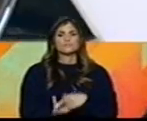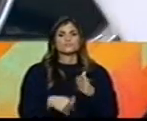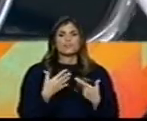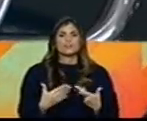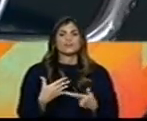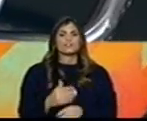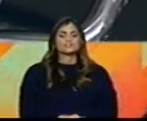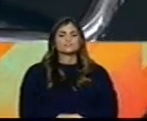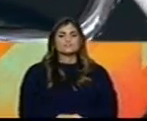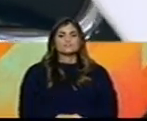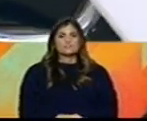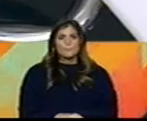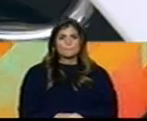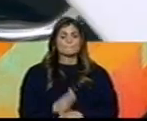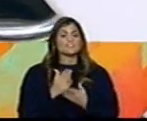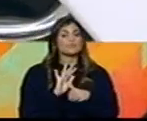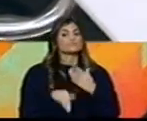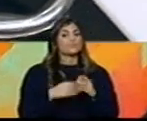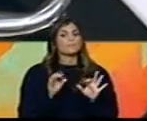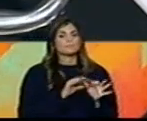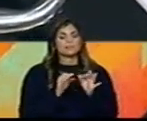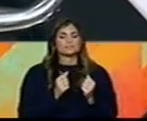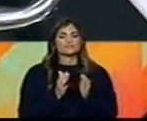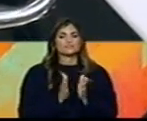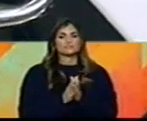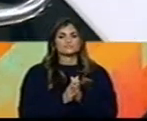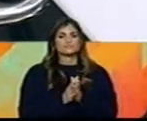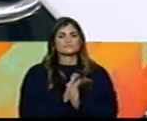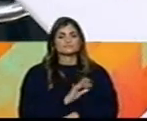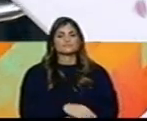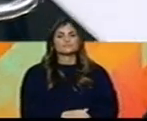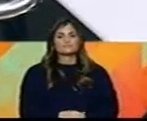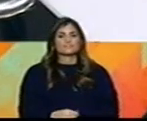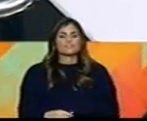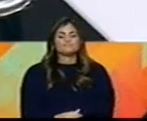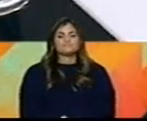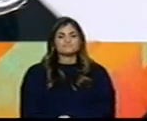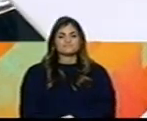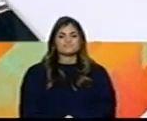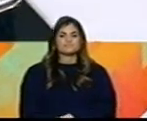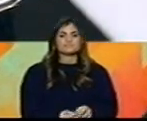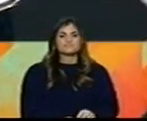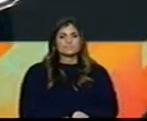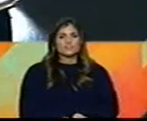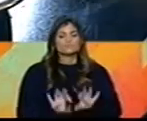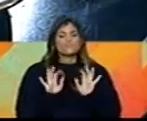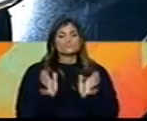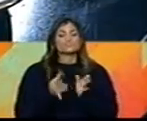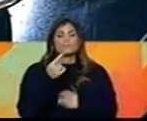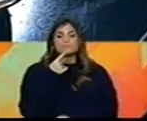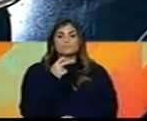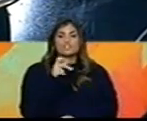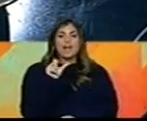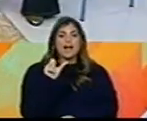é? É só misturar. É só misturar. É preparar os ingredientes. Mesmo cozido junto com o feijão, é alga. Sim. Uhum. E lá está, já percebemos que a alga